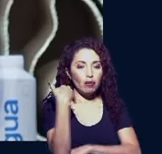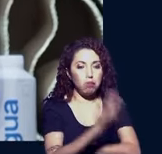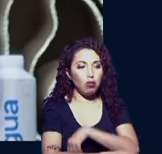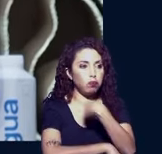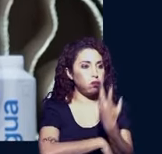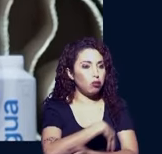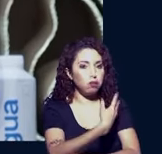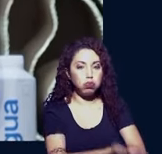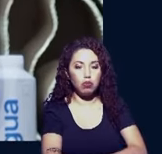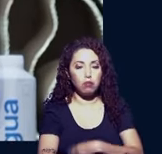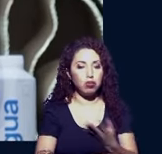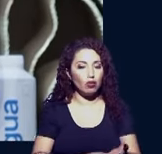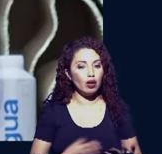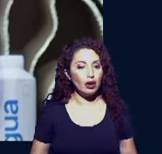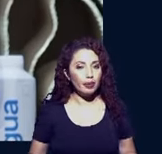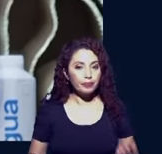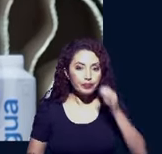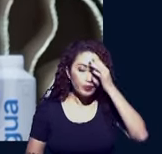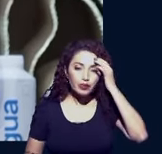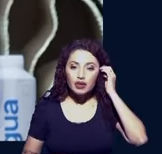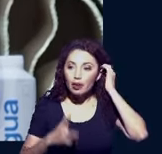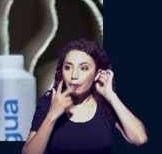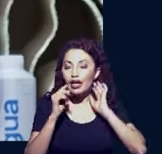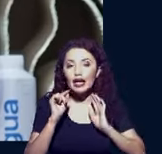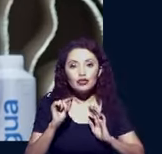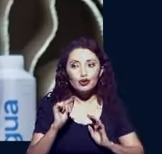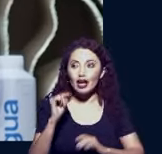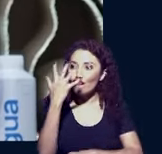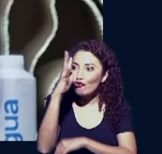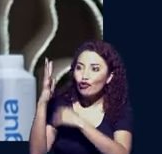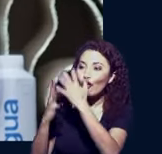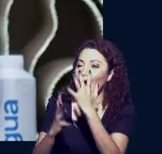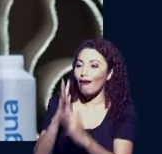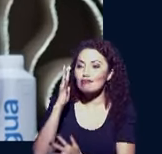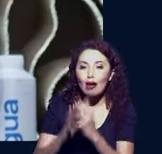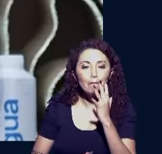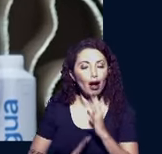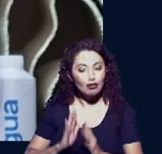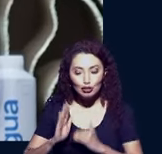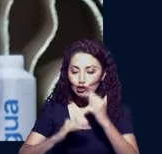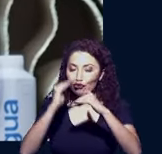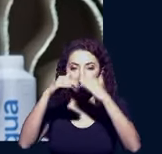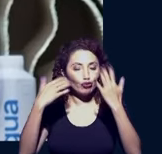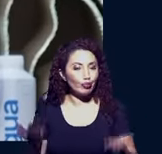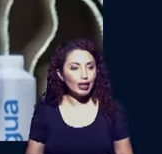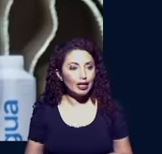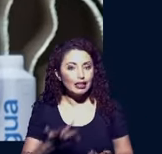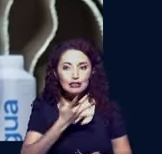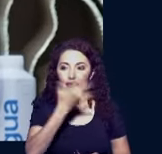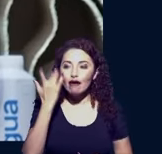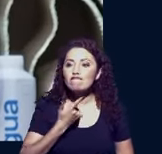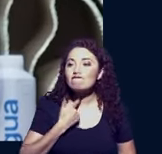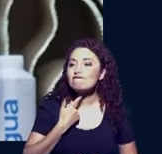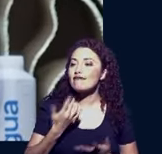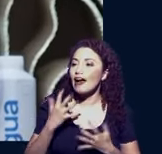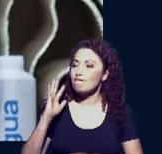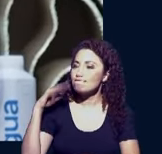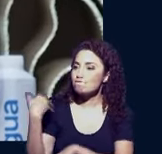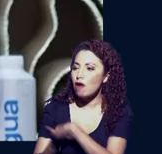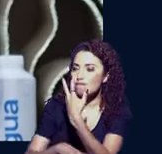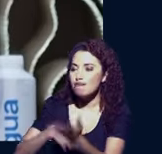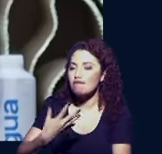virou um obstáculo para o desenvolvimento para quem queria abrir uma área para a pecuária para a